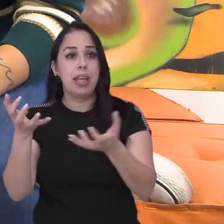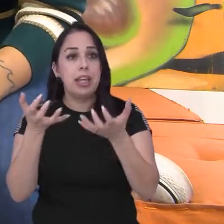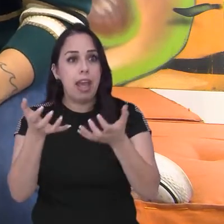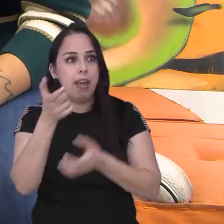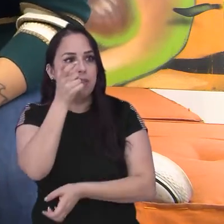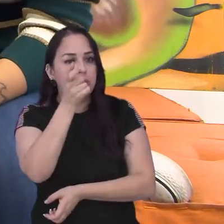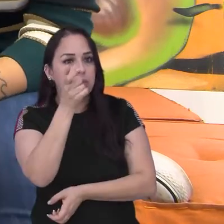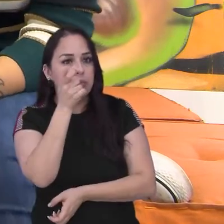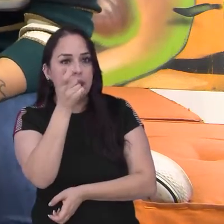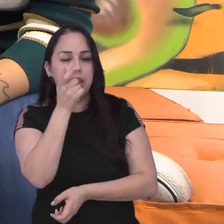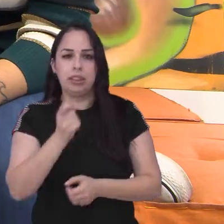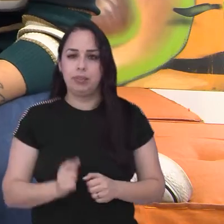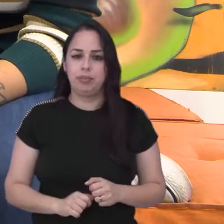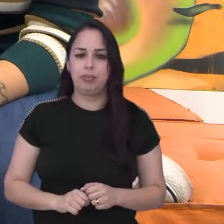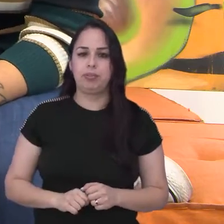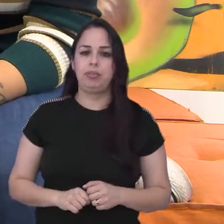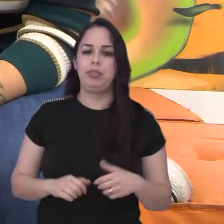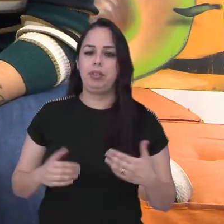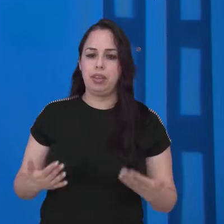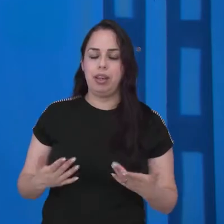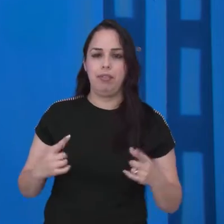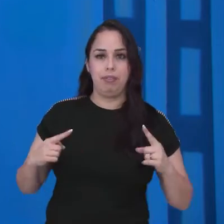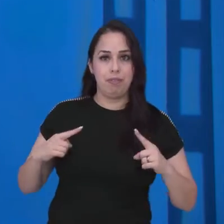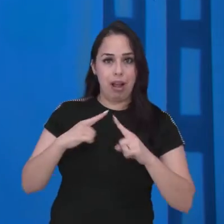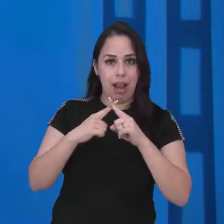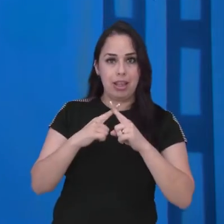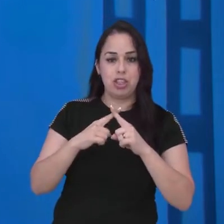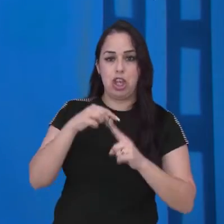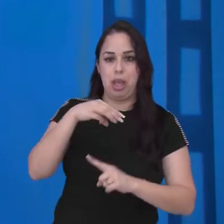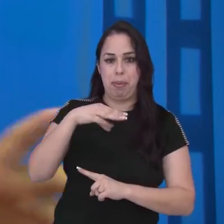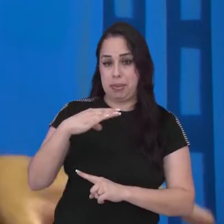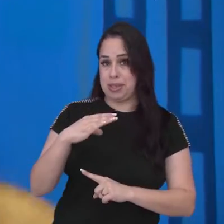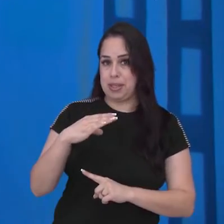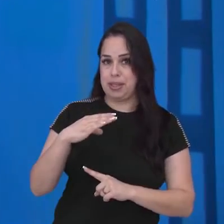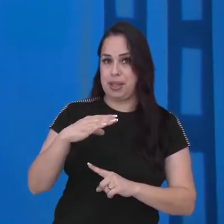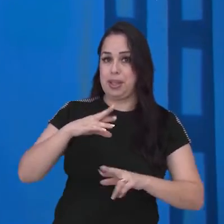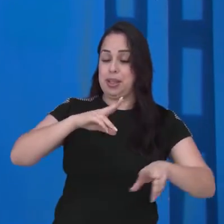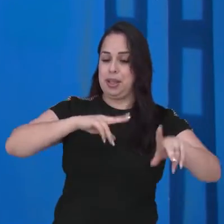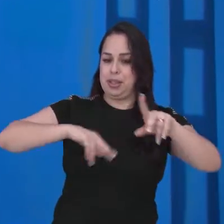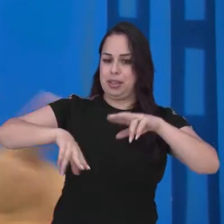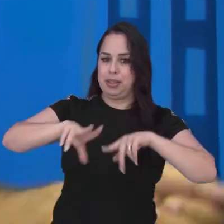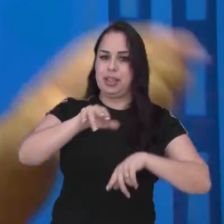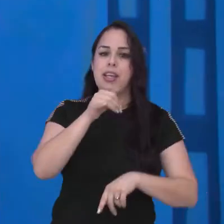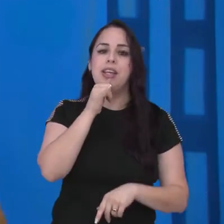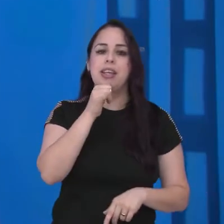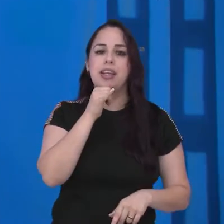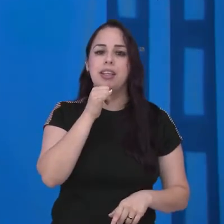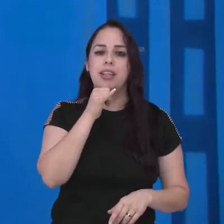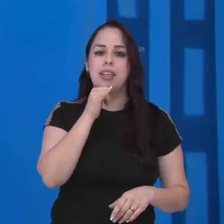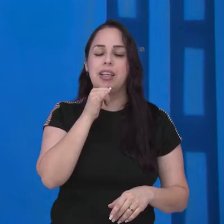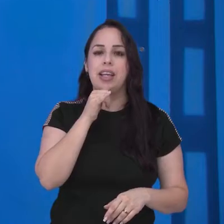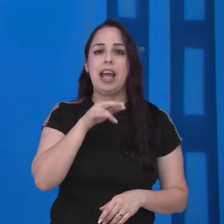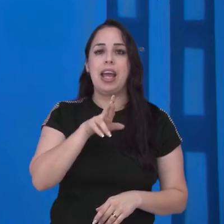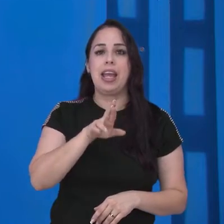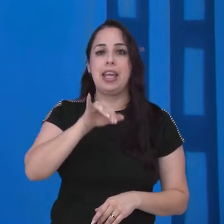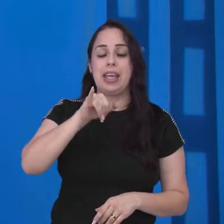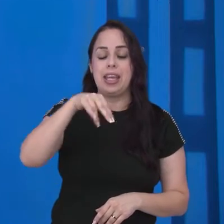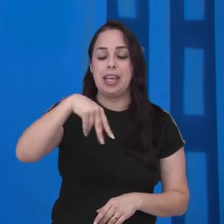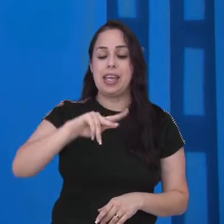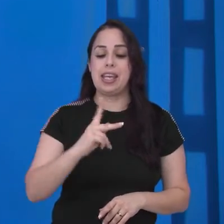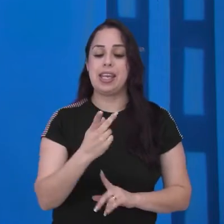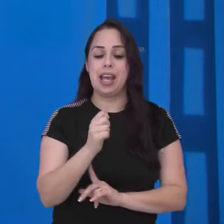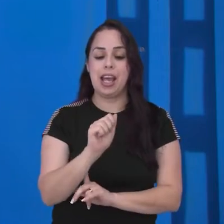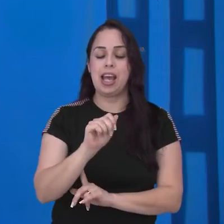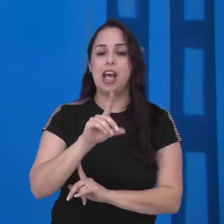poder ir nas batalhas e participar. Sim, quando a gente fala batalhas MCs, tem várias batalhas que tem outras, assim, né? Você pega a batalha Rinha do Galo. A Rinha do